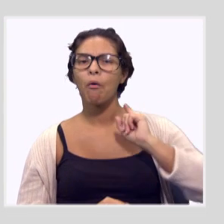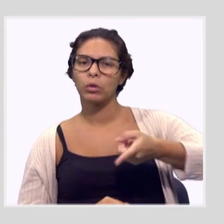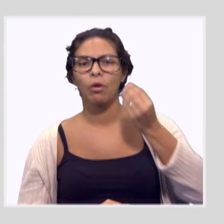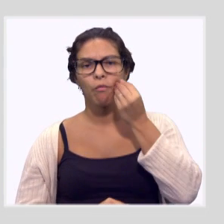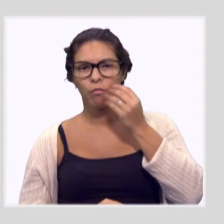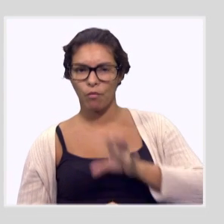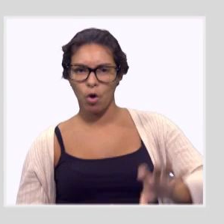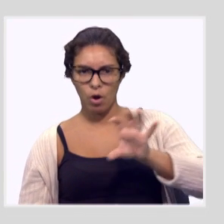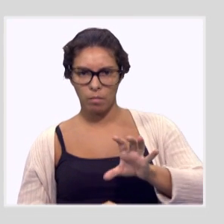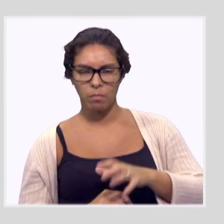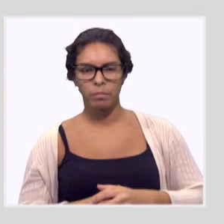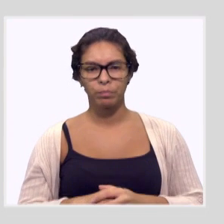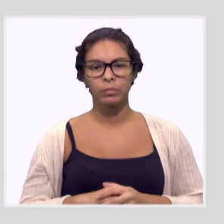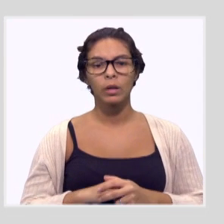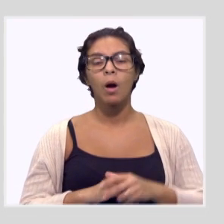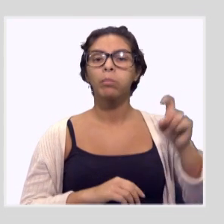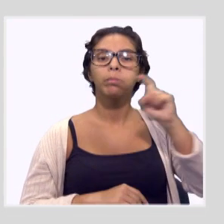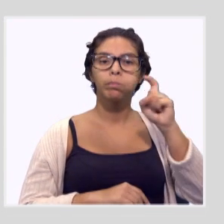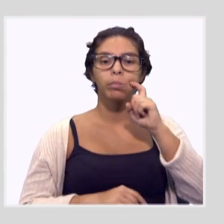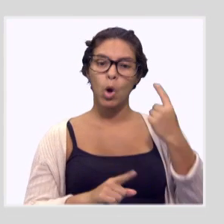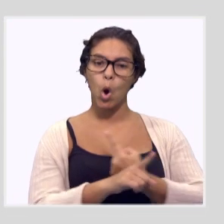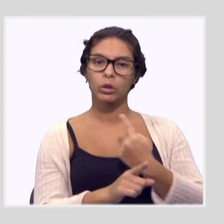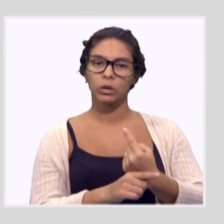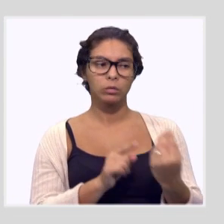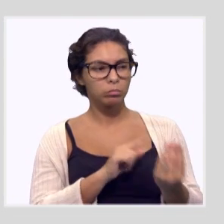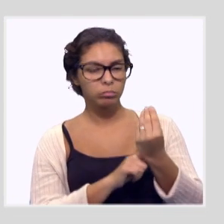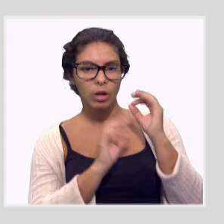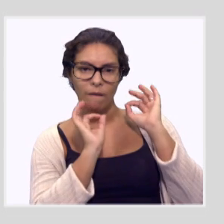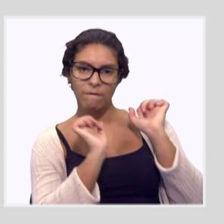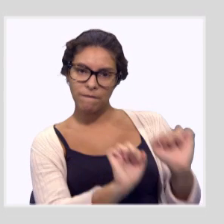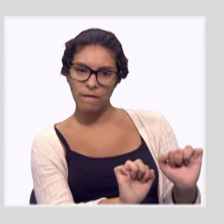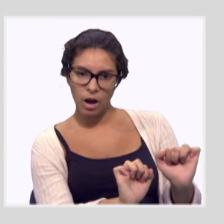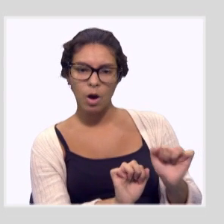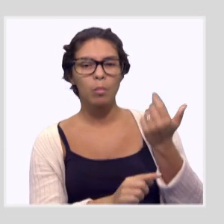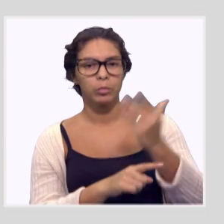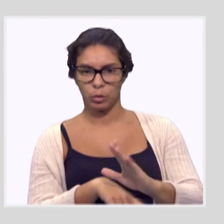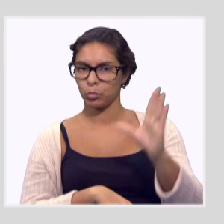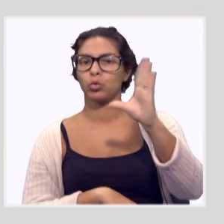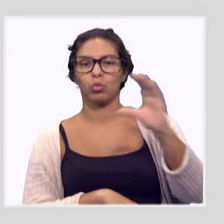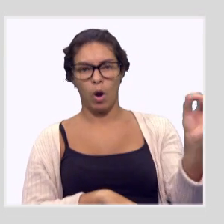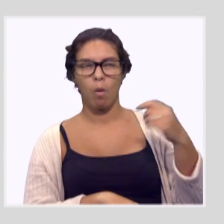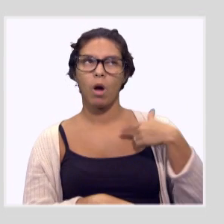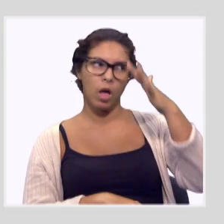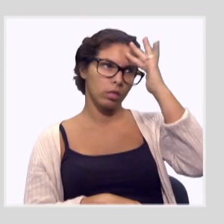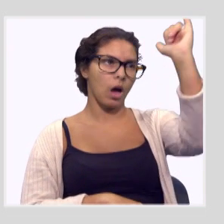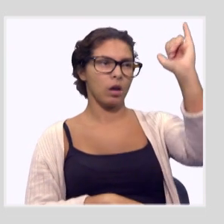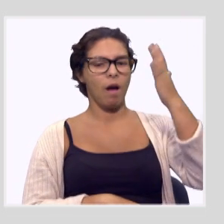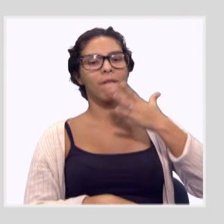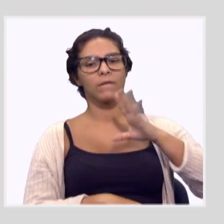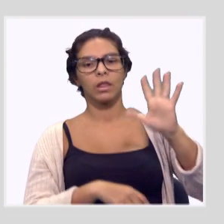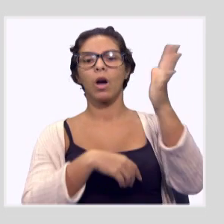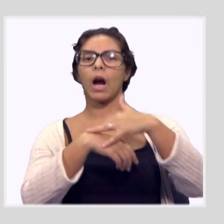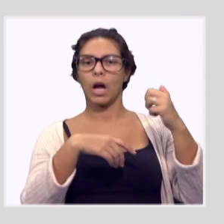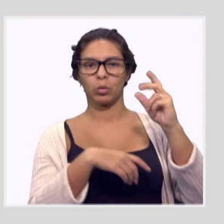Portugal? Os direitos de autor protegem obras originais. Por exemplo, o João tem uma ideia, ele quer fazer